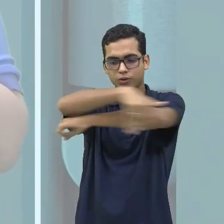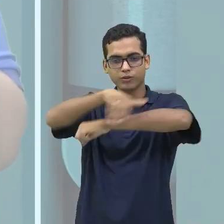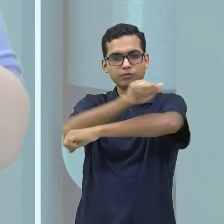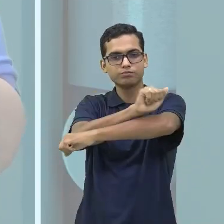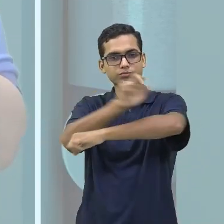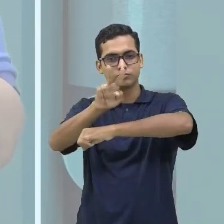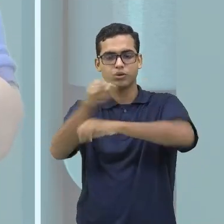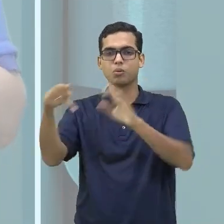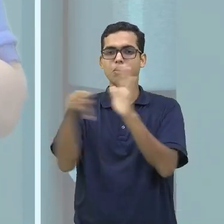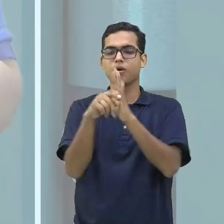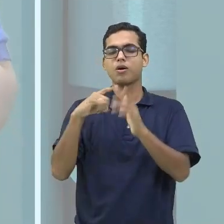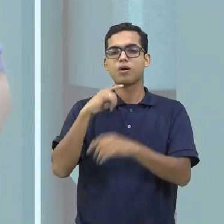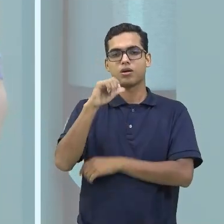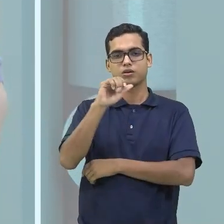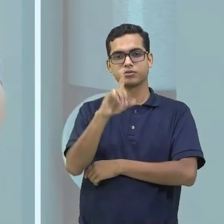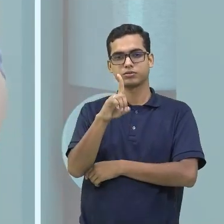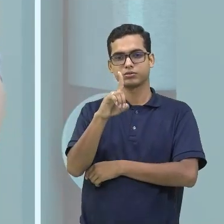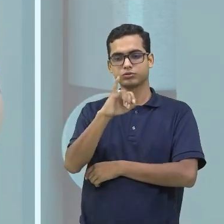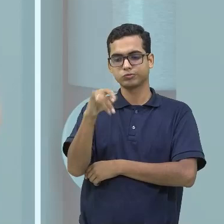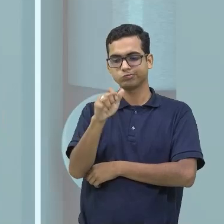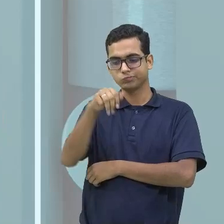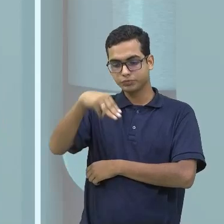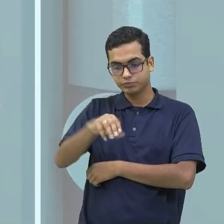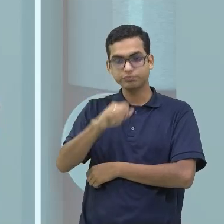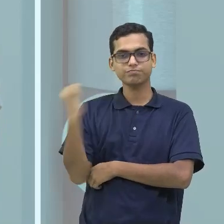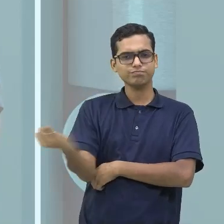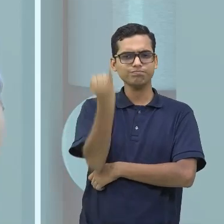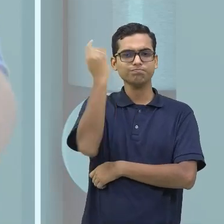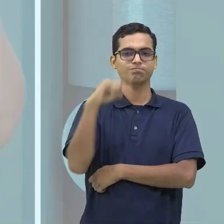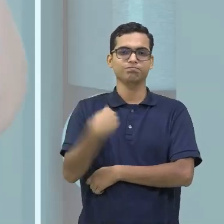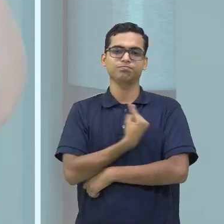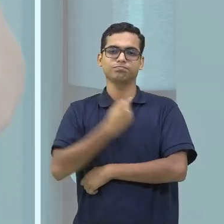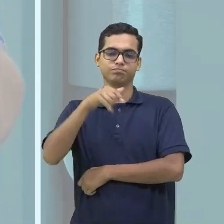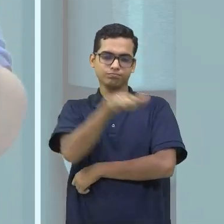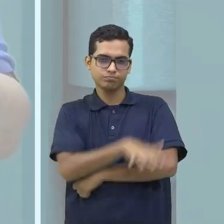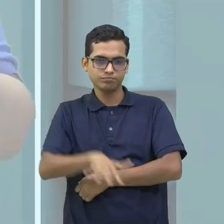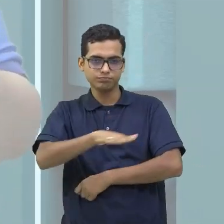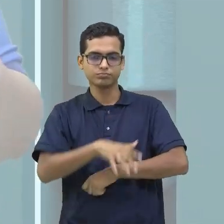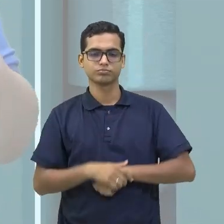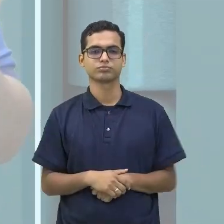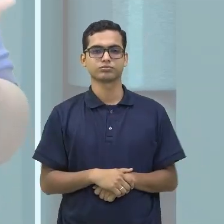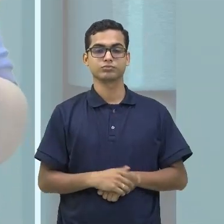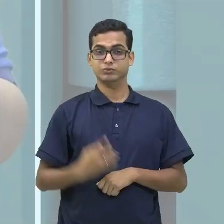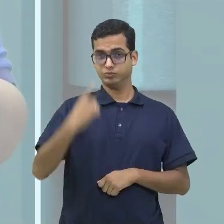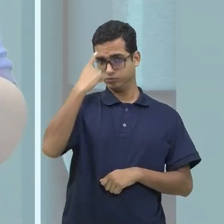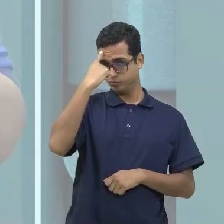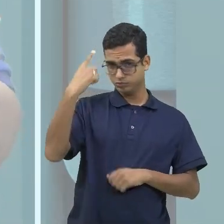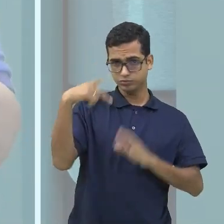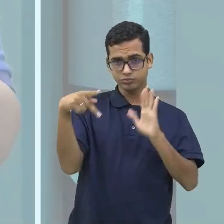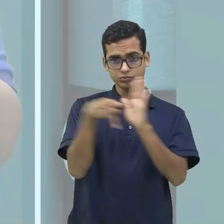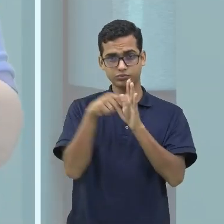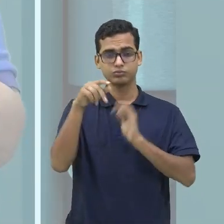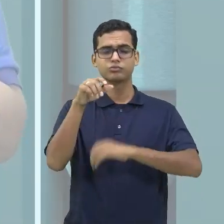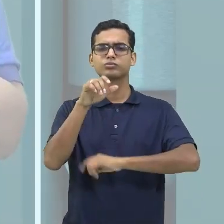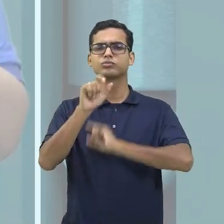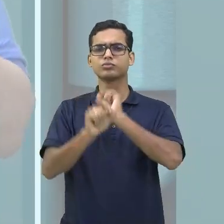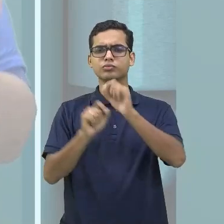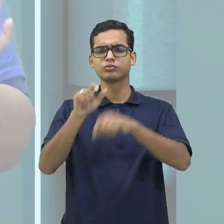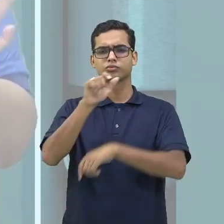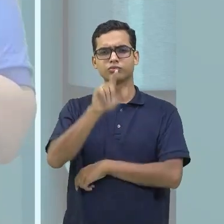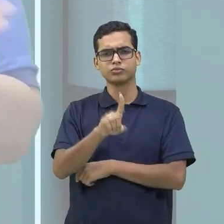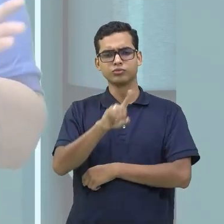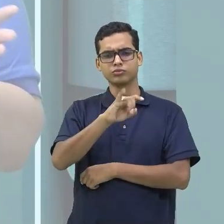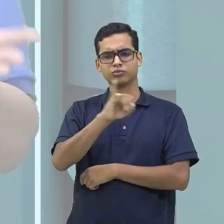ideológica, correto? Com a ideia que a expressão Djalma Batista nos dá para nós, certo?